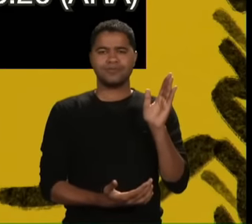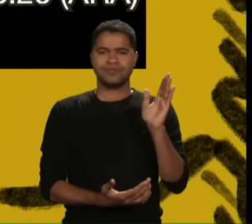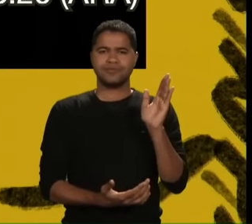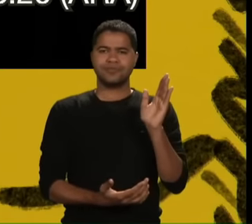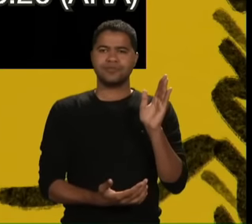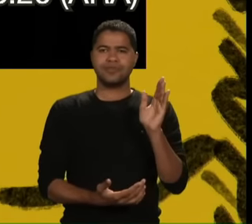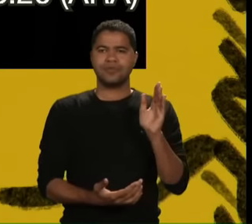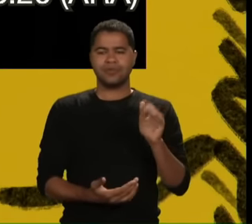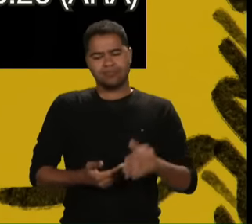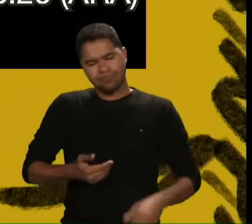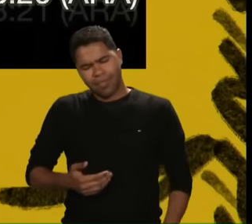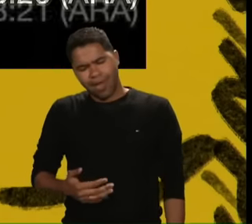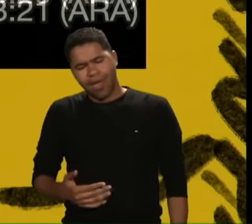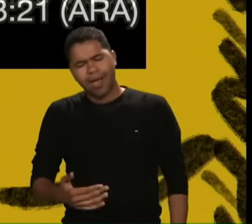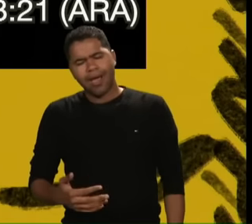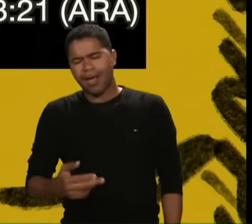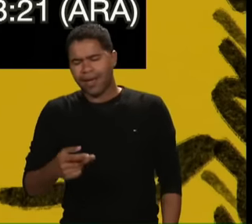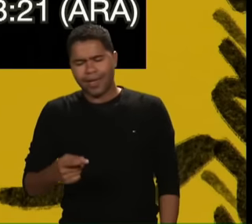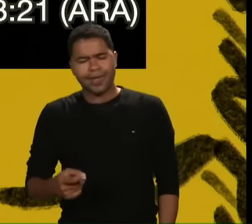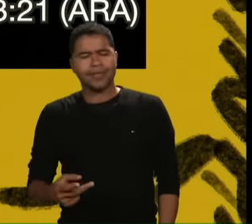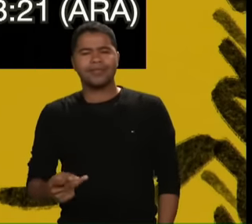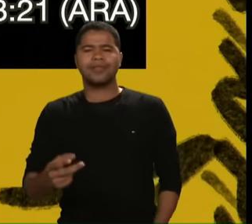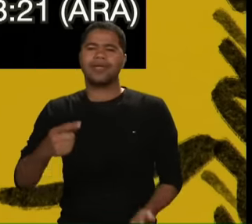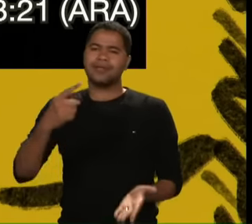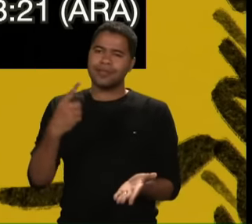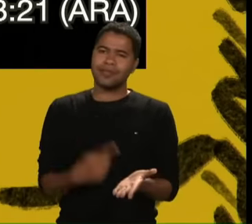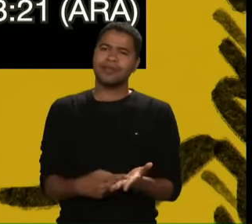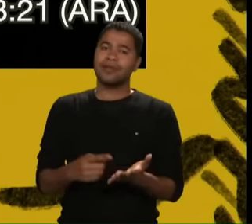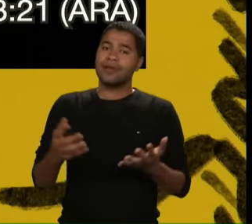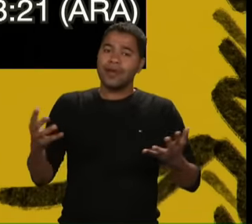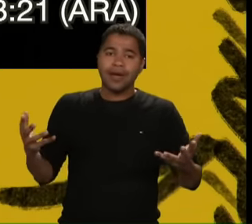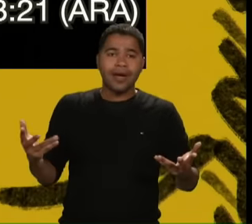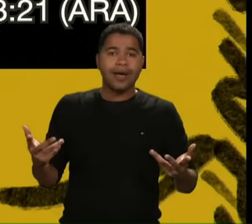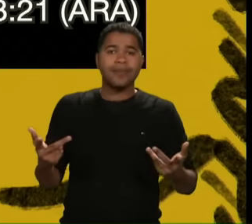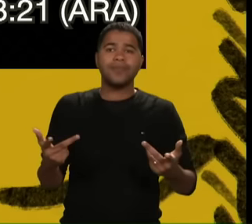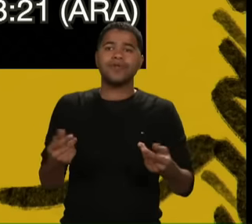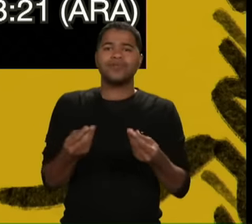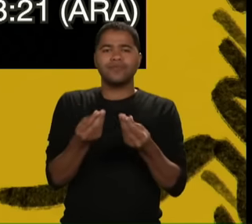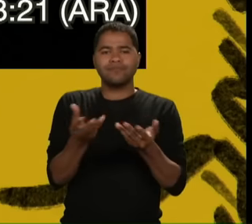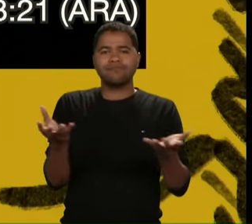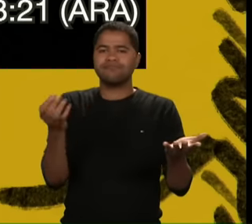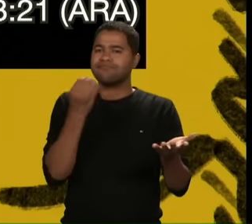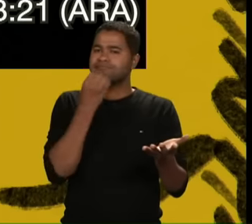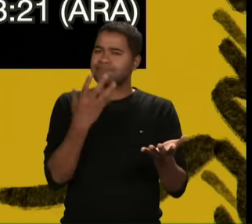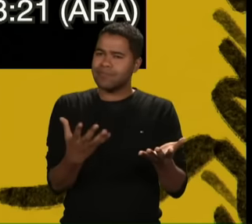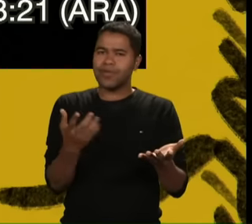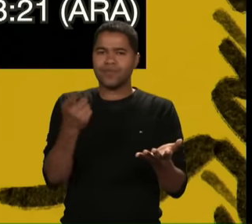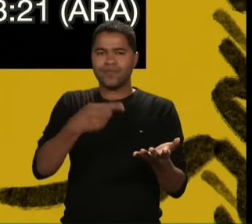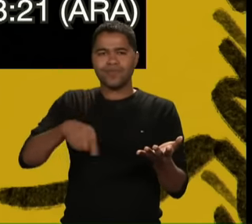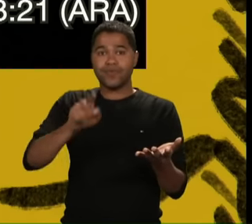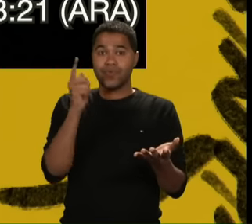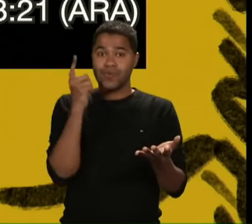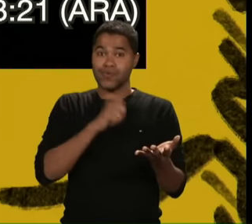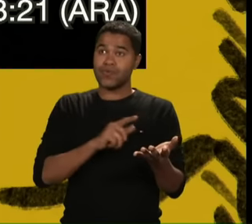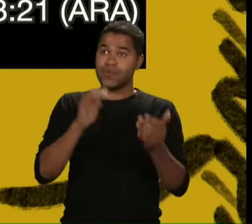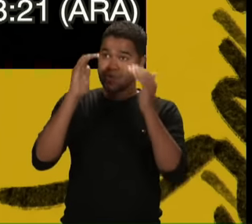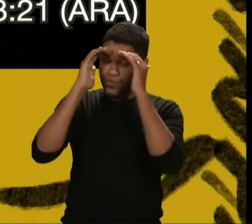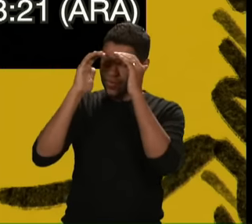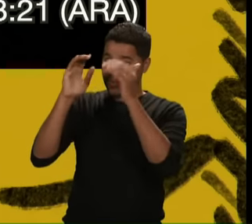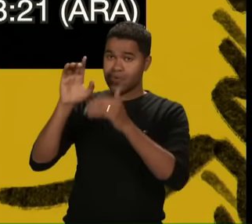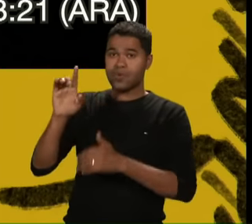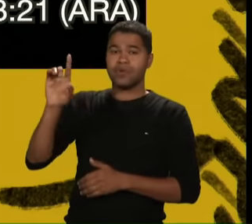da eterna aliança, vos aperfeiçoe em todo bem, para cumprirdes a sua